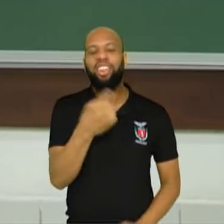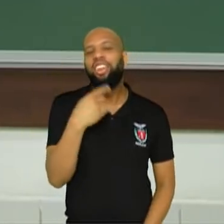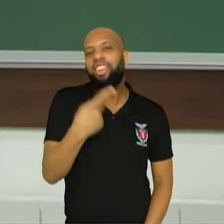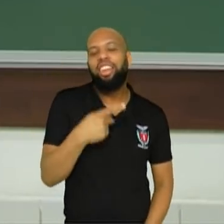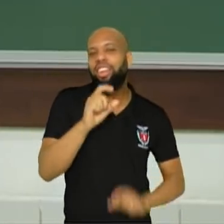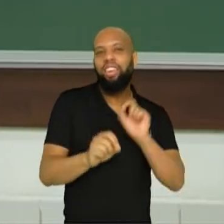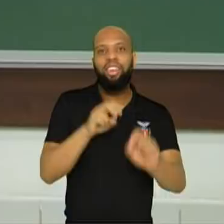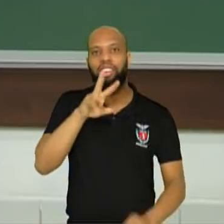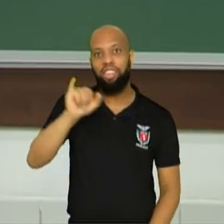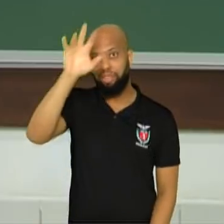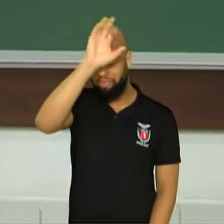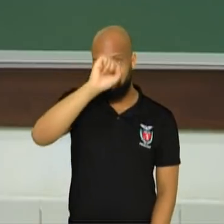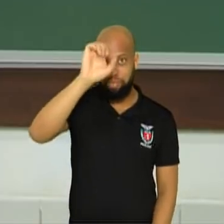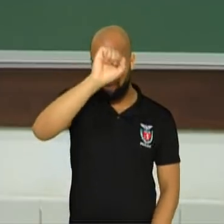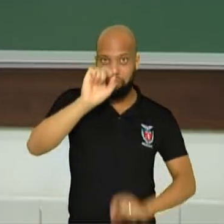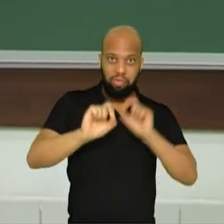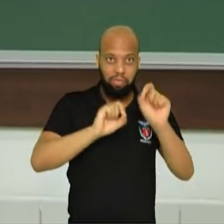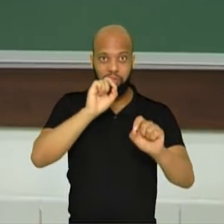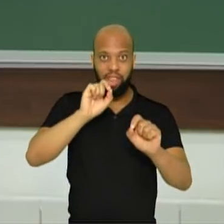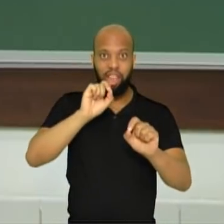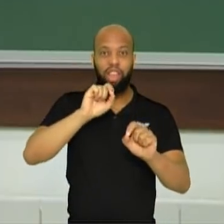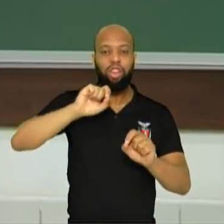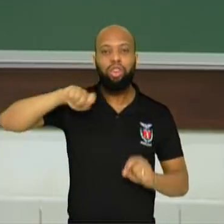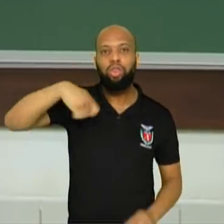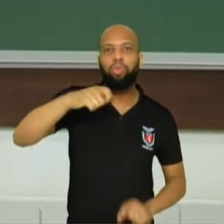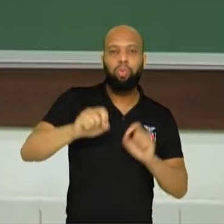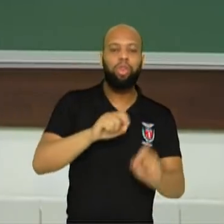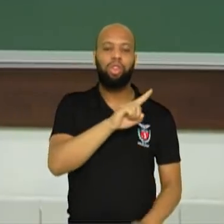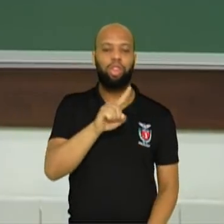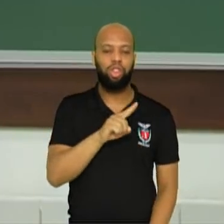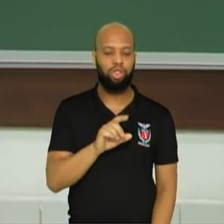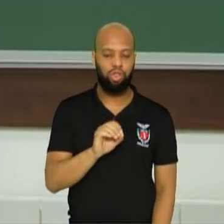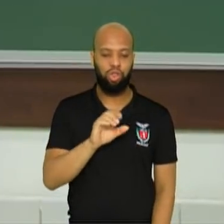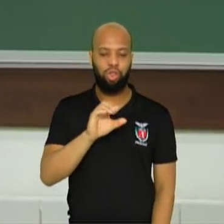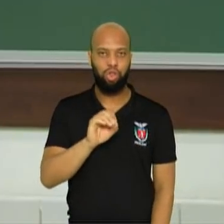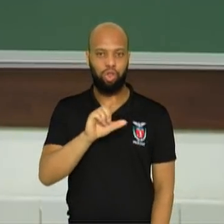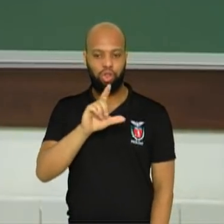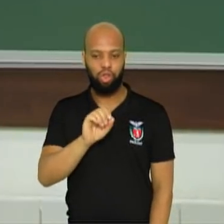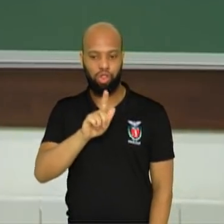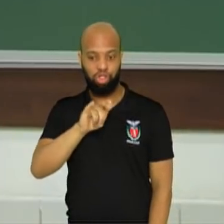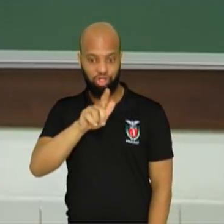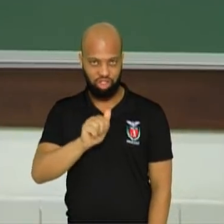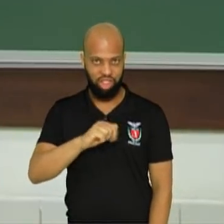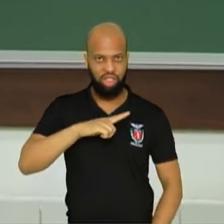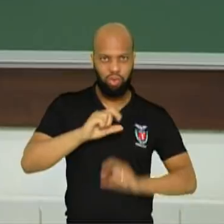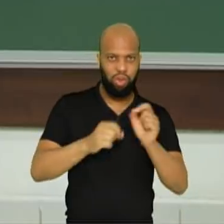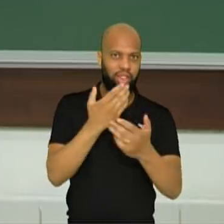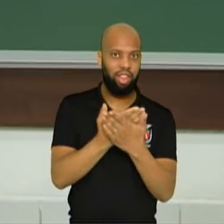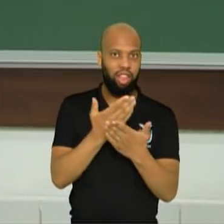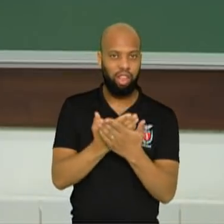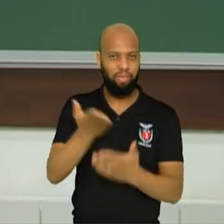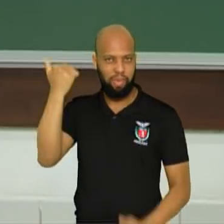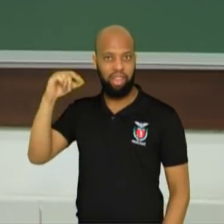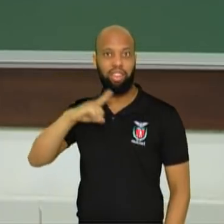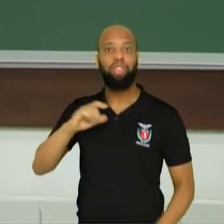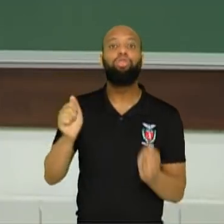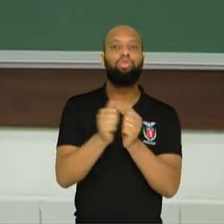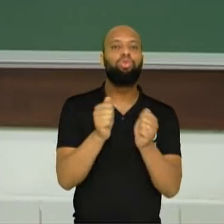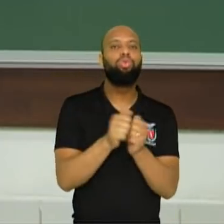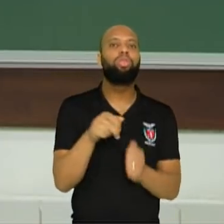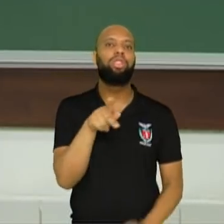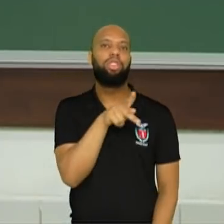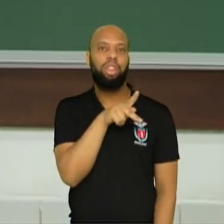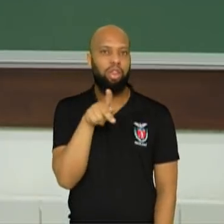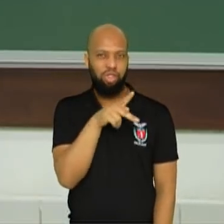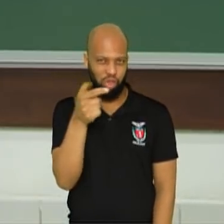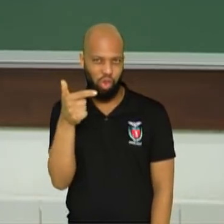para aprender assuntos de zoologia. Você, na aula passada, teve lá uma aula com a professora Fran de retomada. Eu tenho